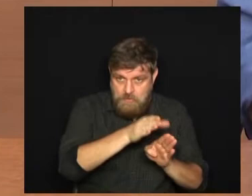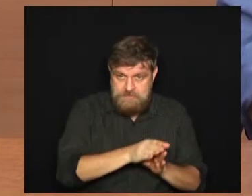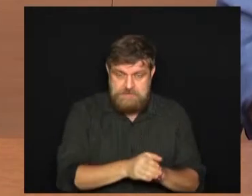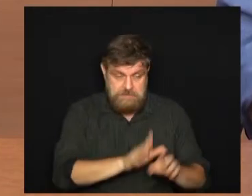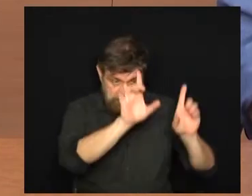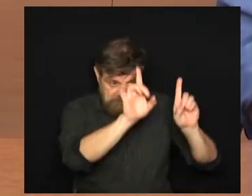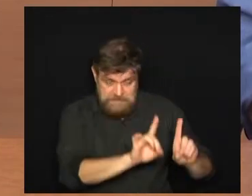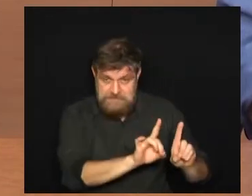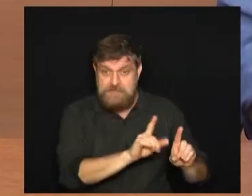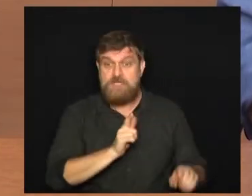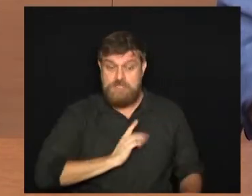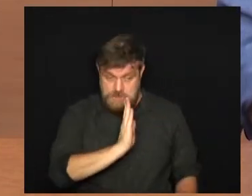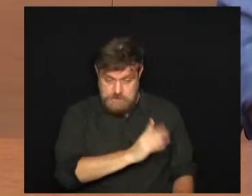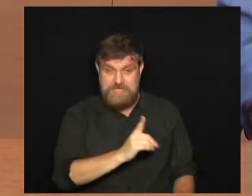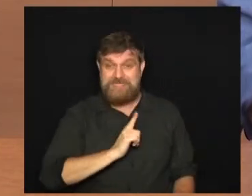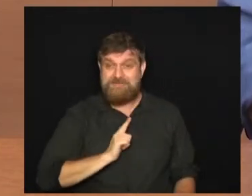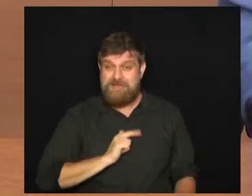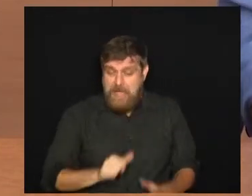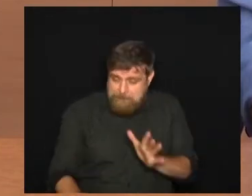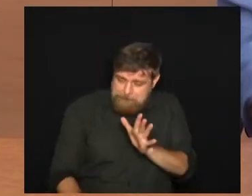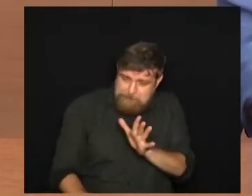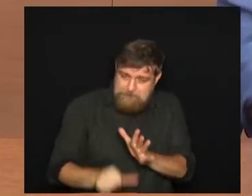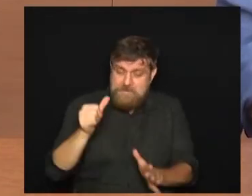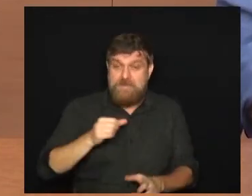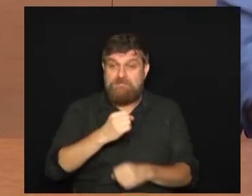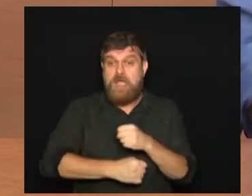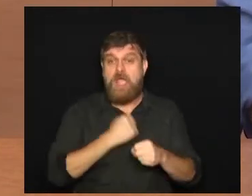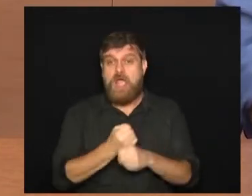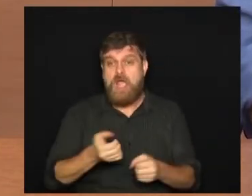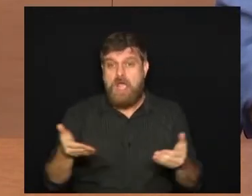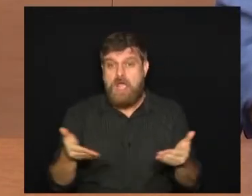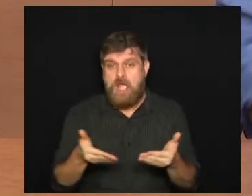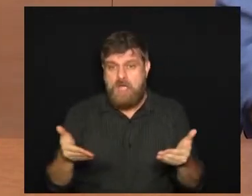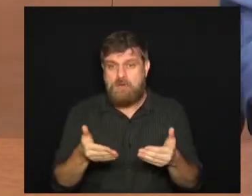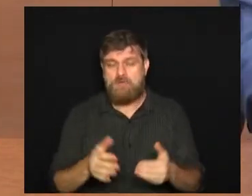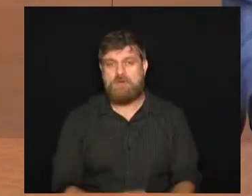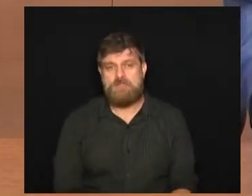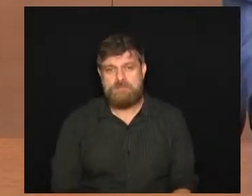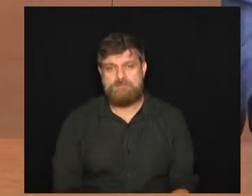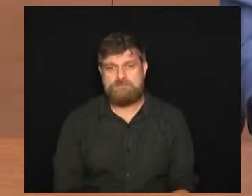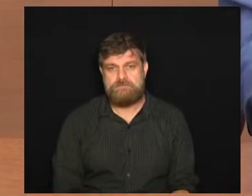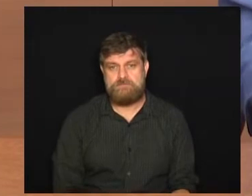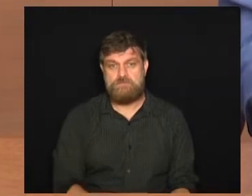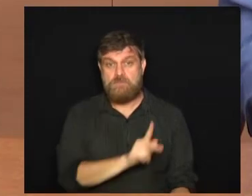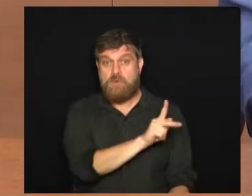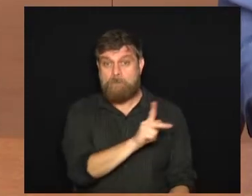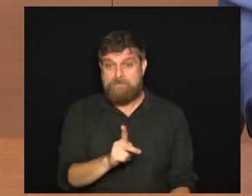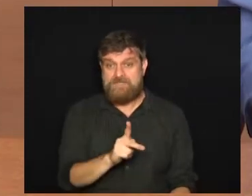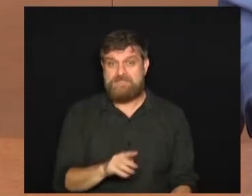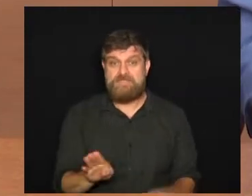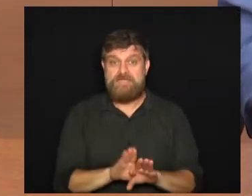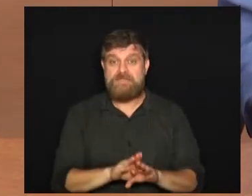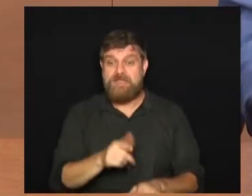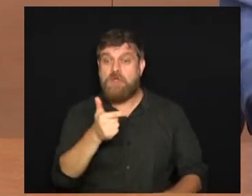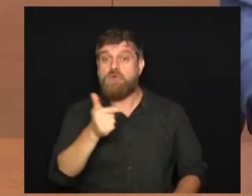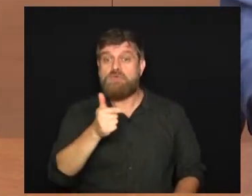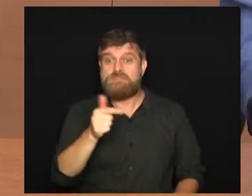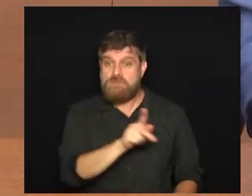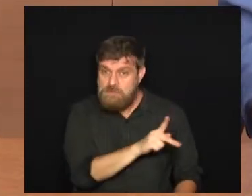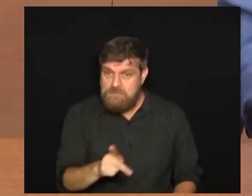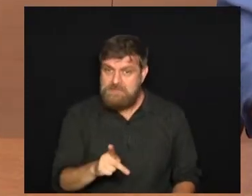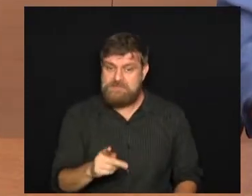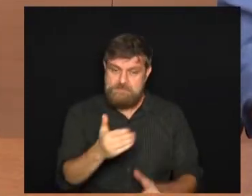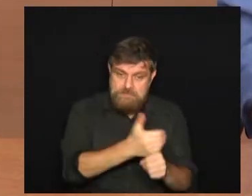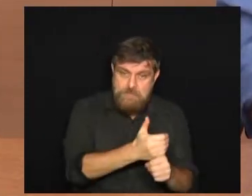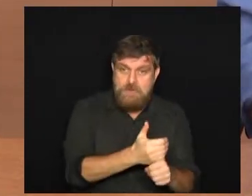né? Mas eu acho que é uma coisa inédita que esse ano, esse biênio, no caso, o presidente e o vice-presidente são deficientes visuais.